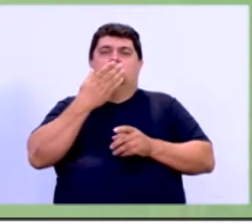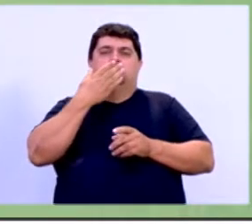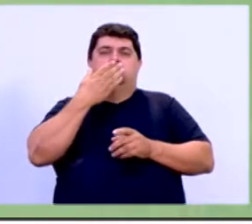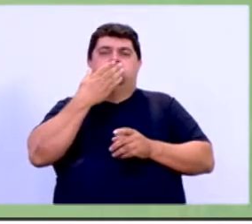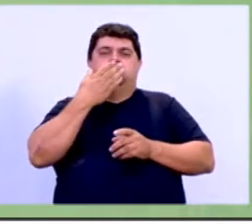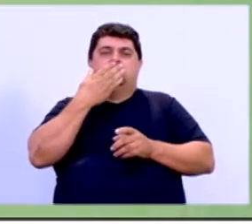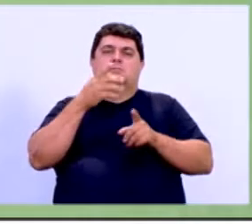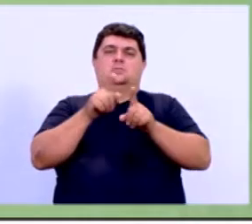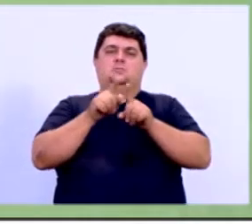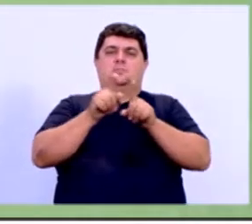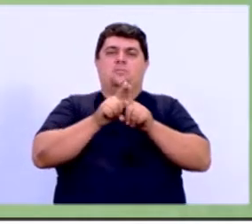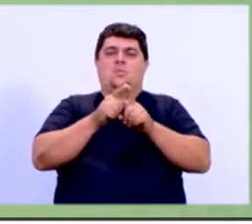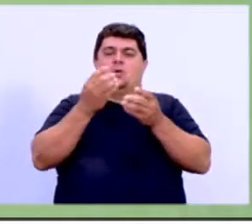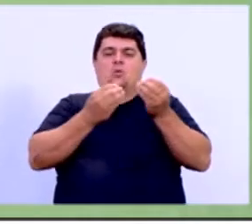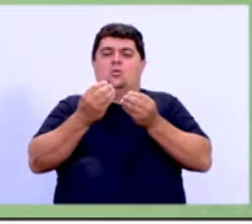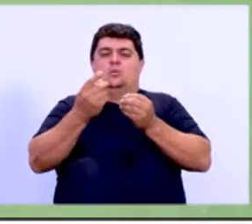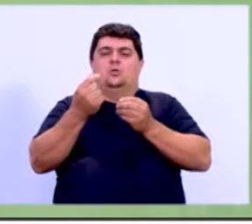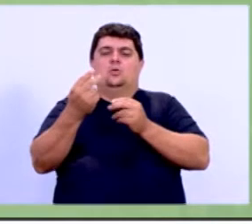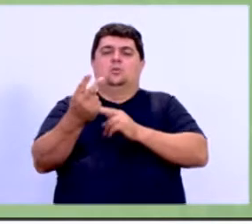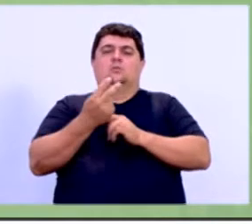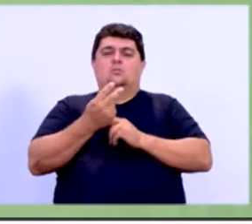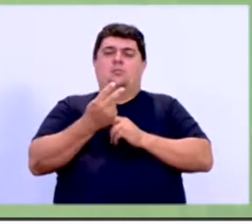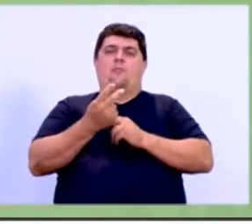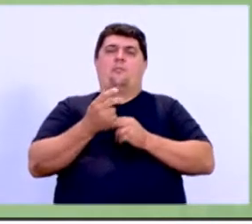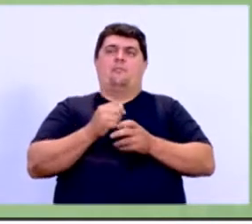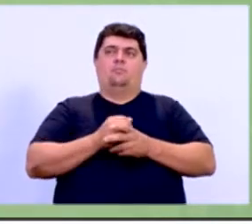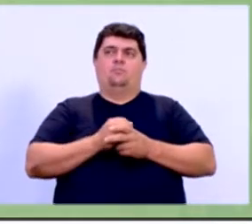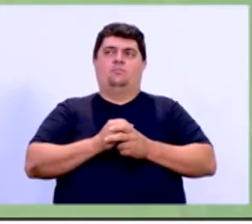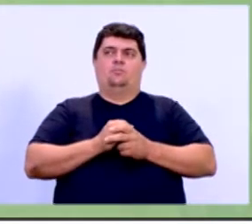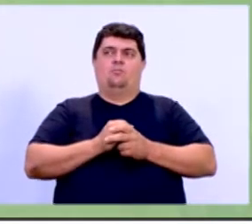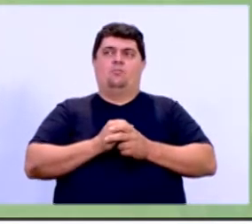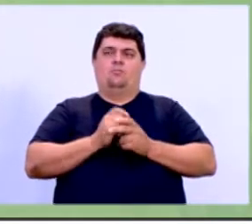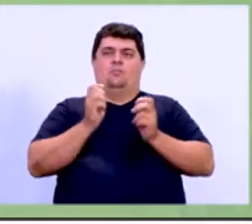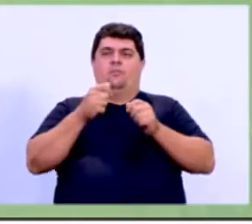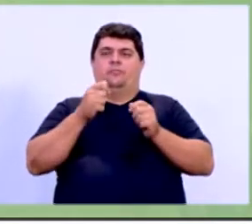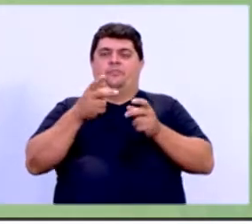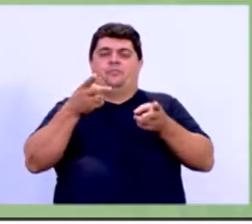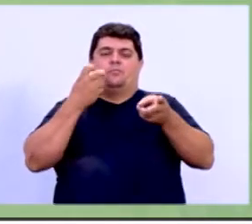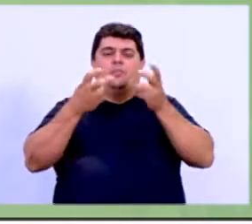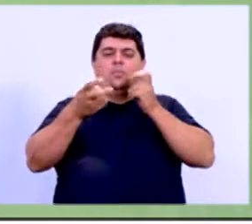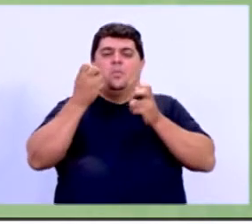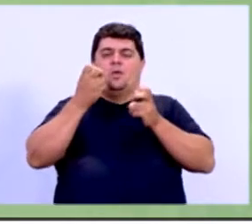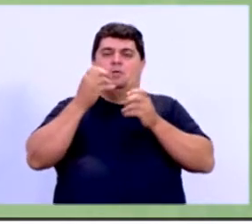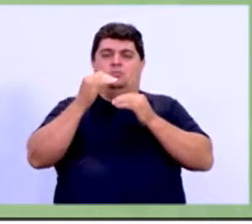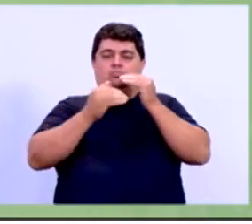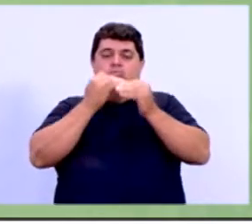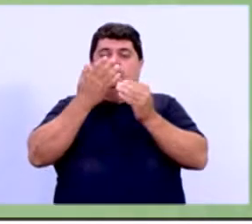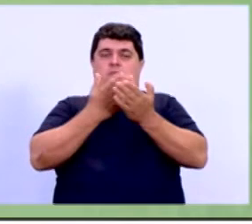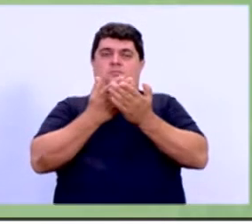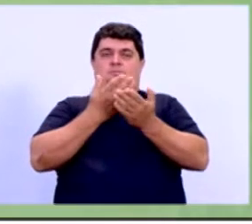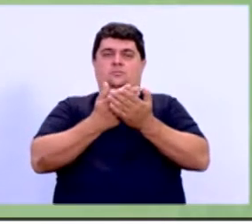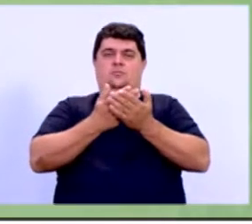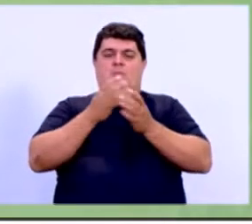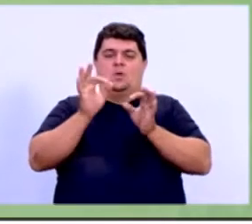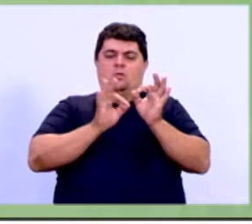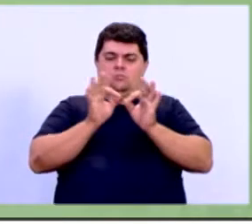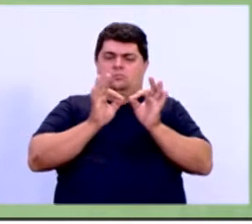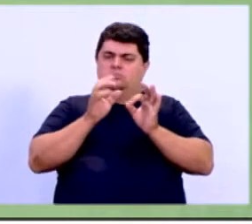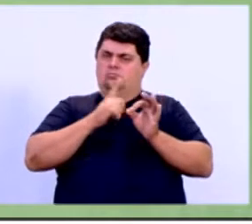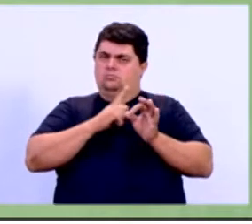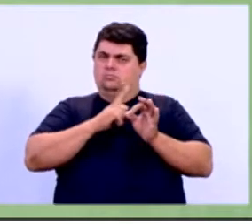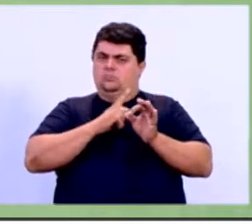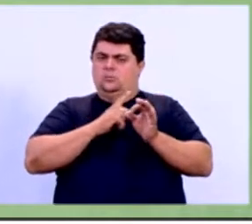e as fontes de financiamento. Vocês podem observar, vocês vão observar no decorrer da aula, que a organização ela